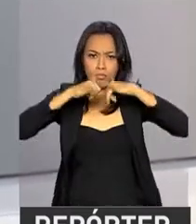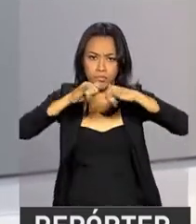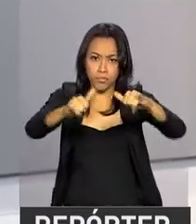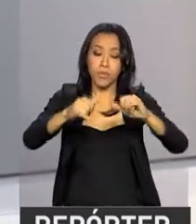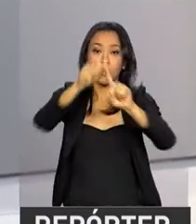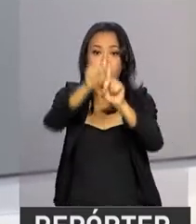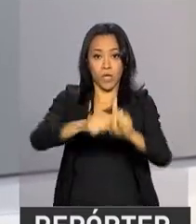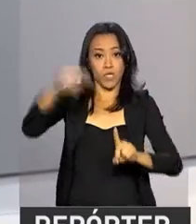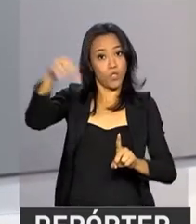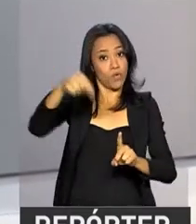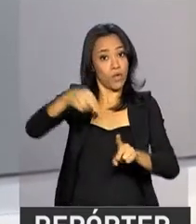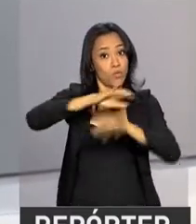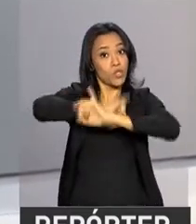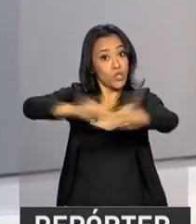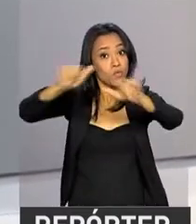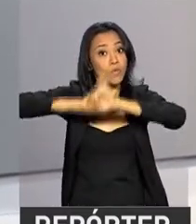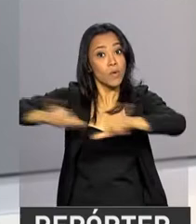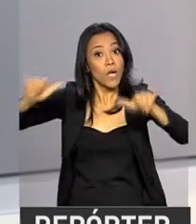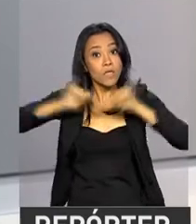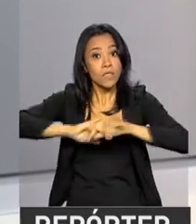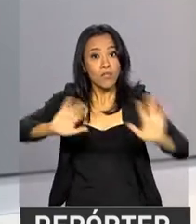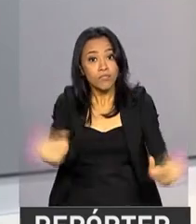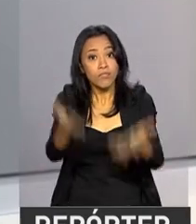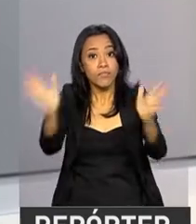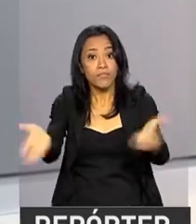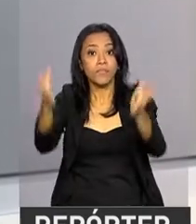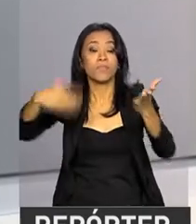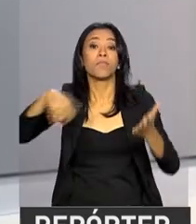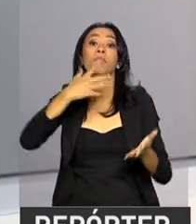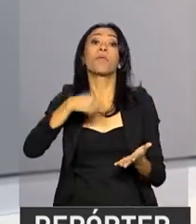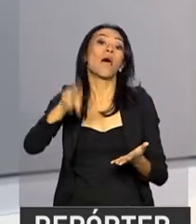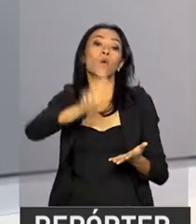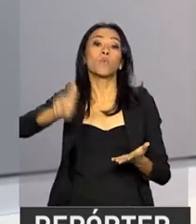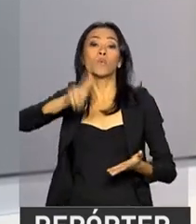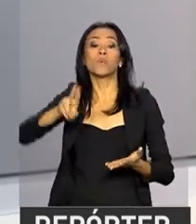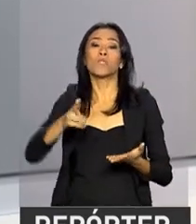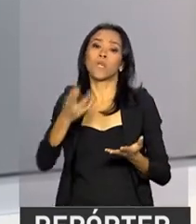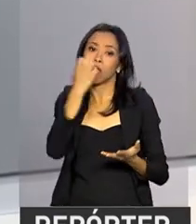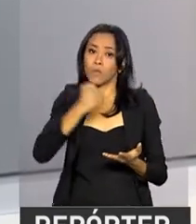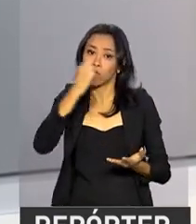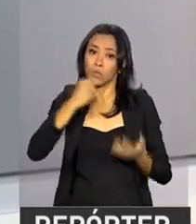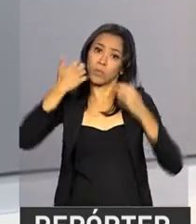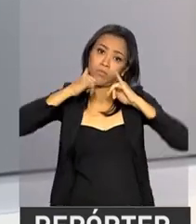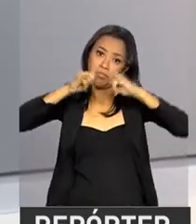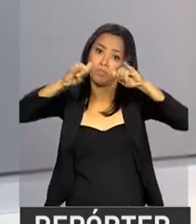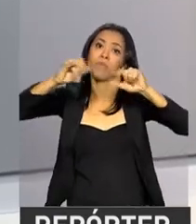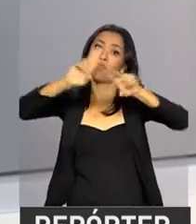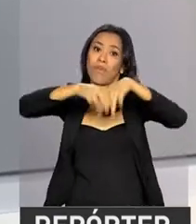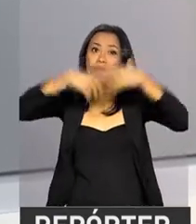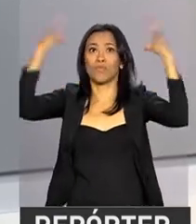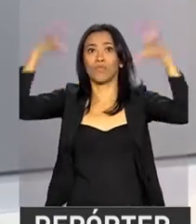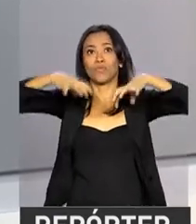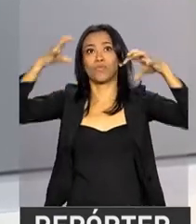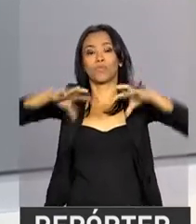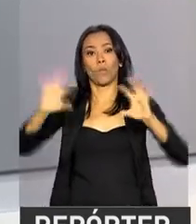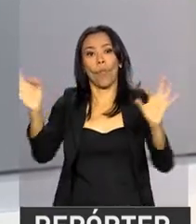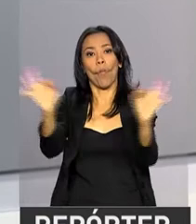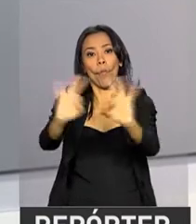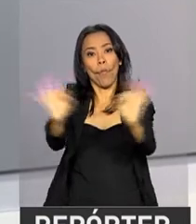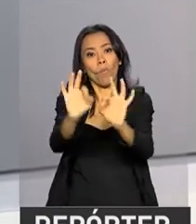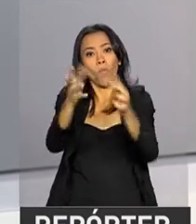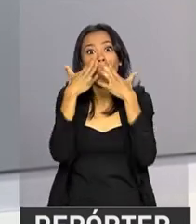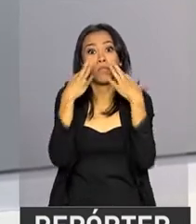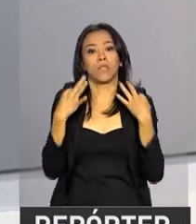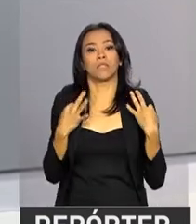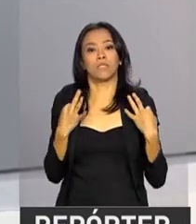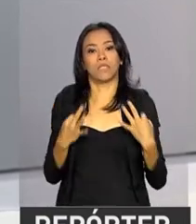novembro campanha para orientar e incentivar o consumidor a economizar energia elétrica por conta da falta de chuvas. Vale ficar atento ao